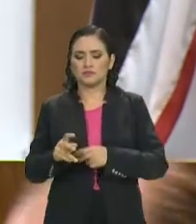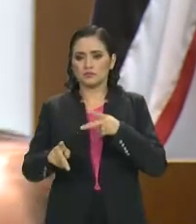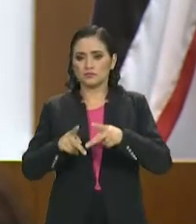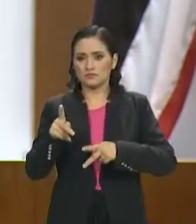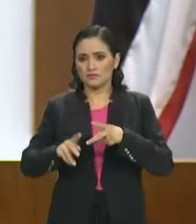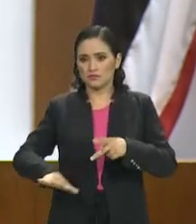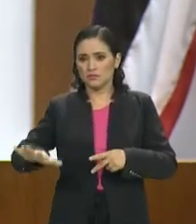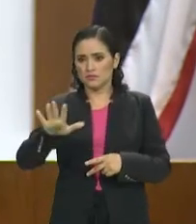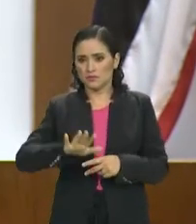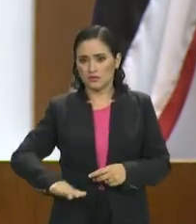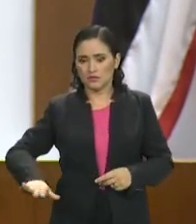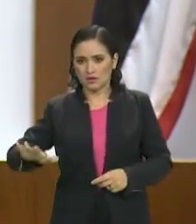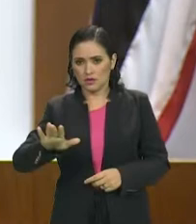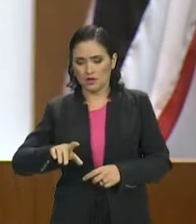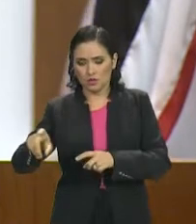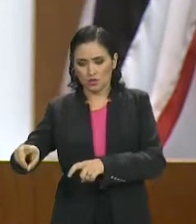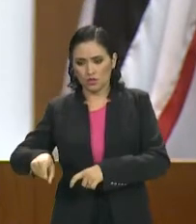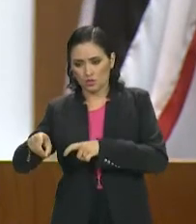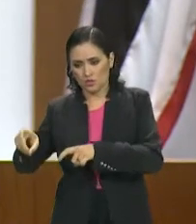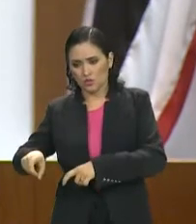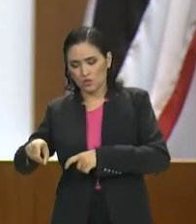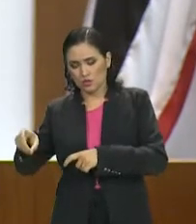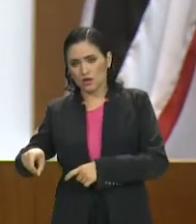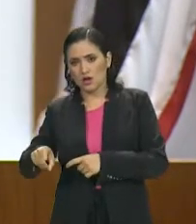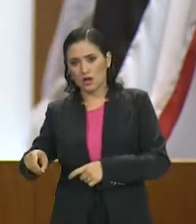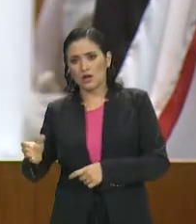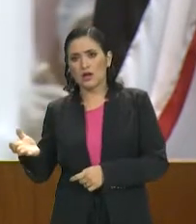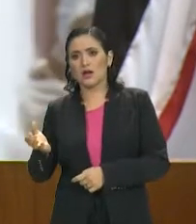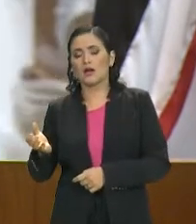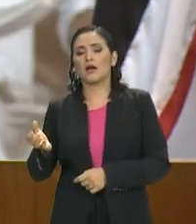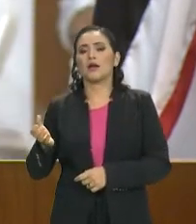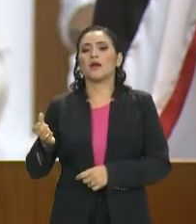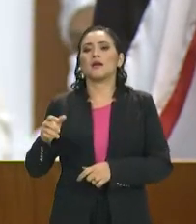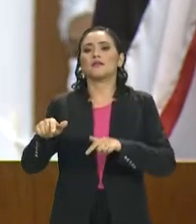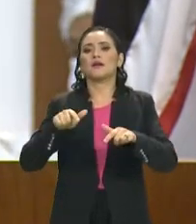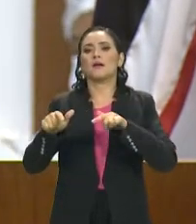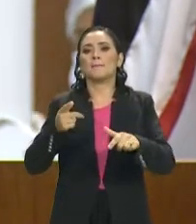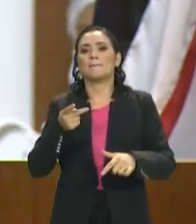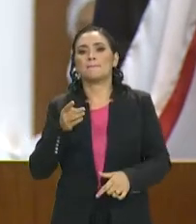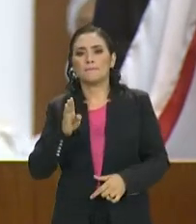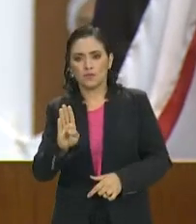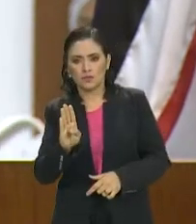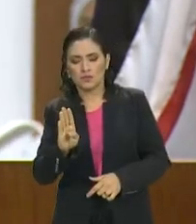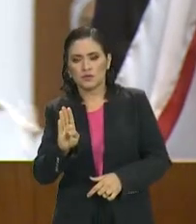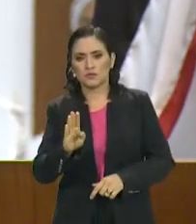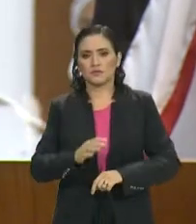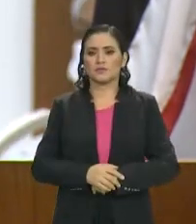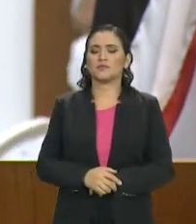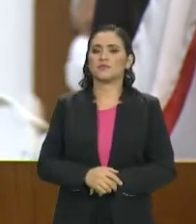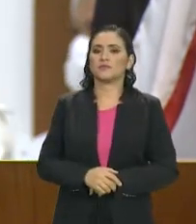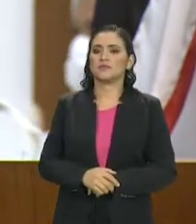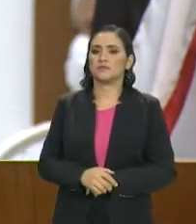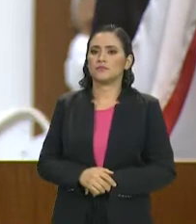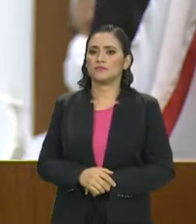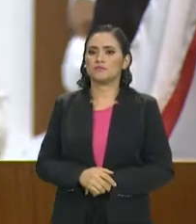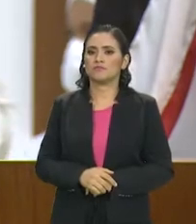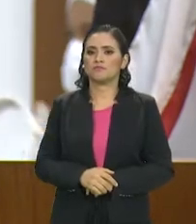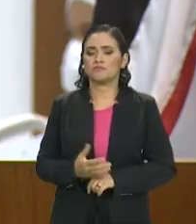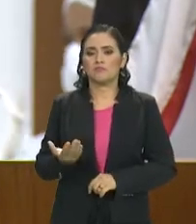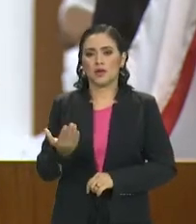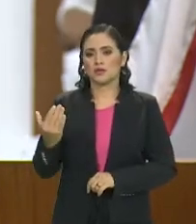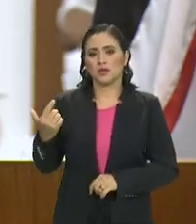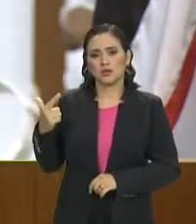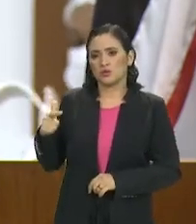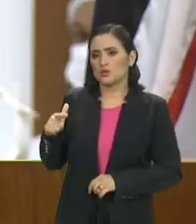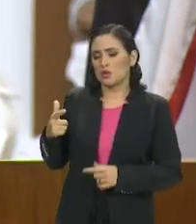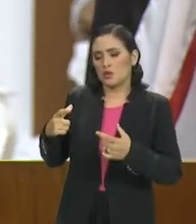rural, atrás dos serviços públicos na sede da cidade, e não tinha onde fazer suas refeições, e agora tem